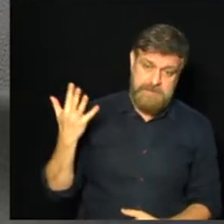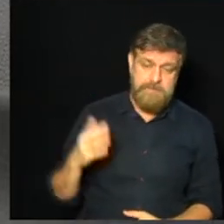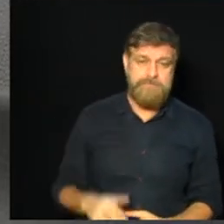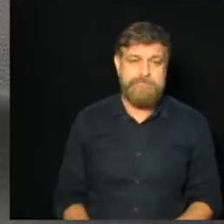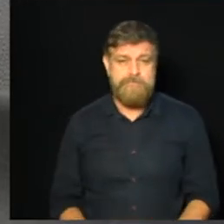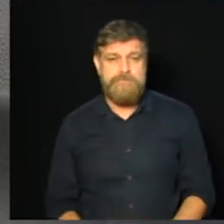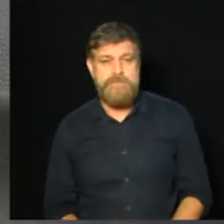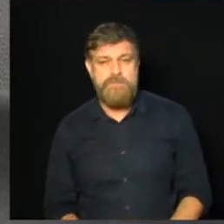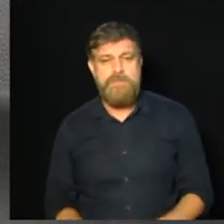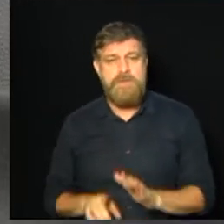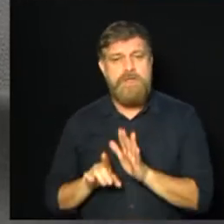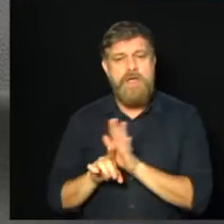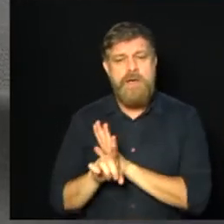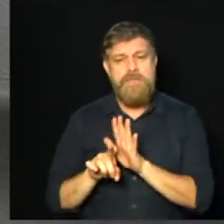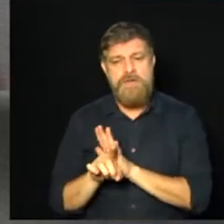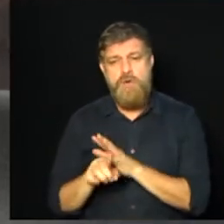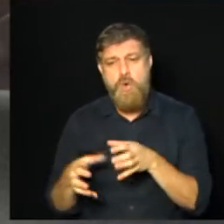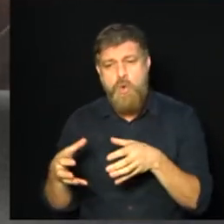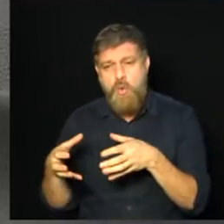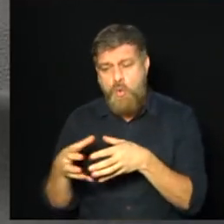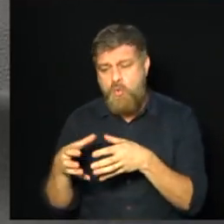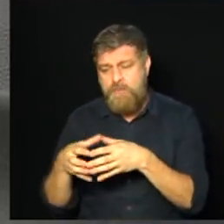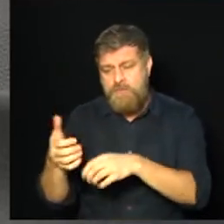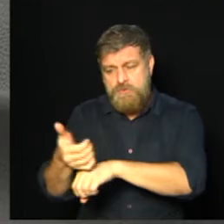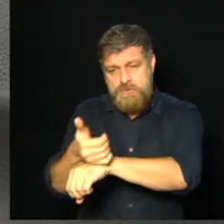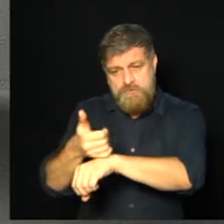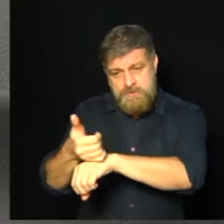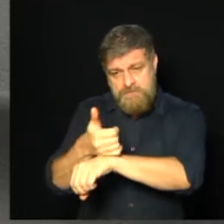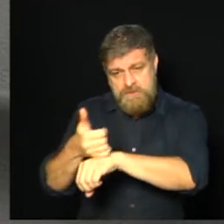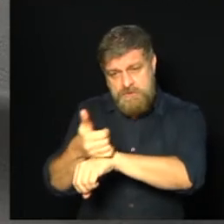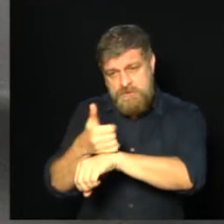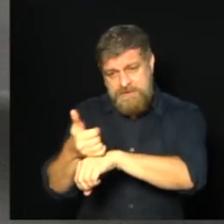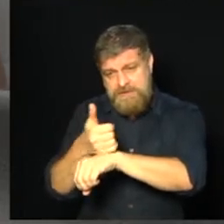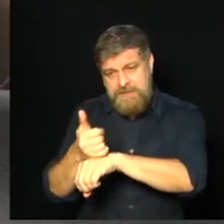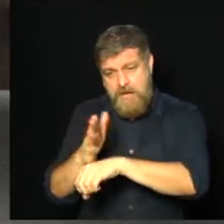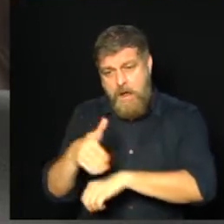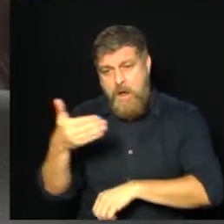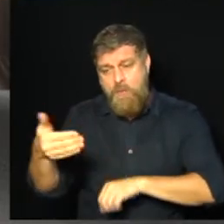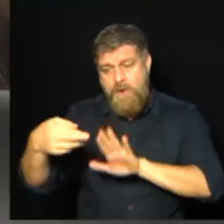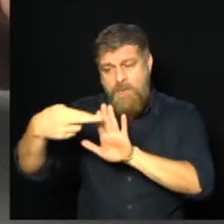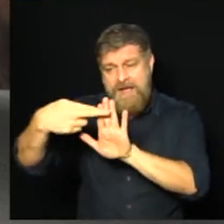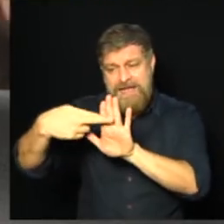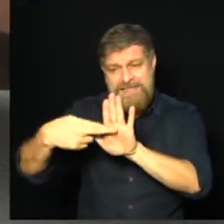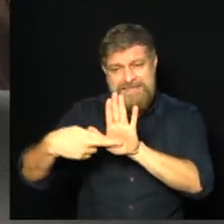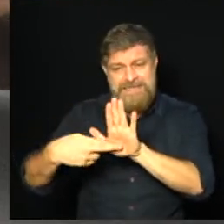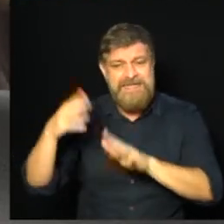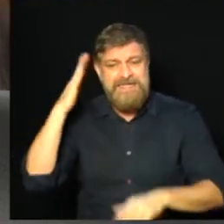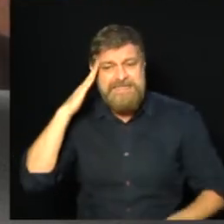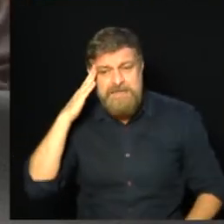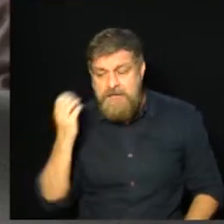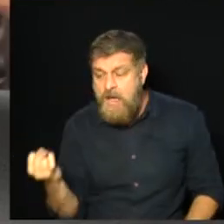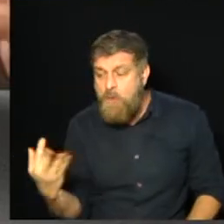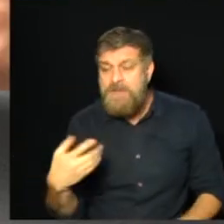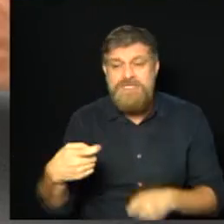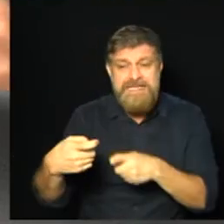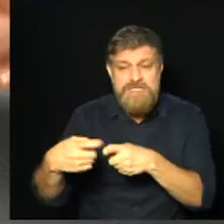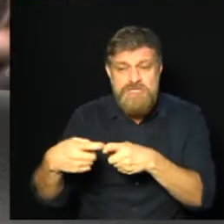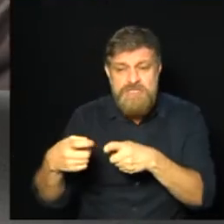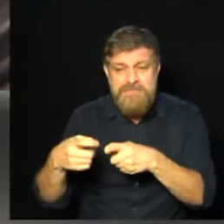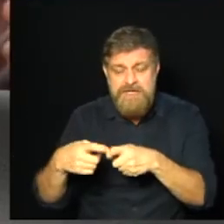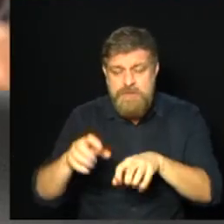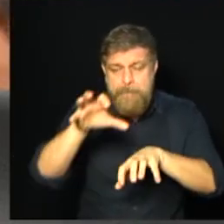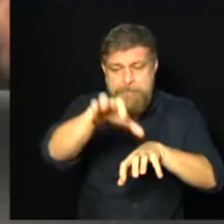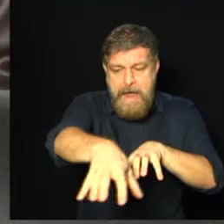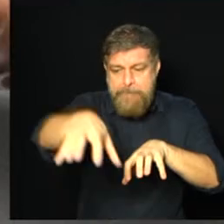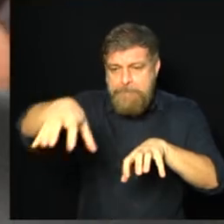Se o dimensionamento da equipe que está colocado aí, qual o critério para saber se aquela quantidade de médicos por especialidade